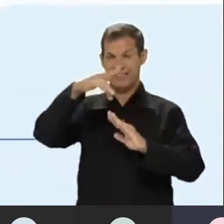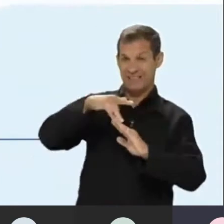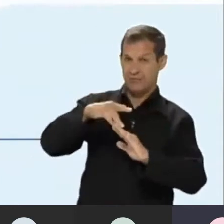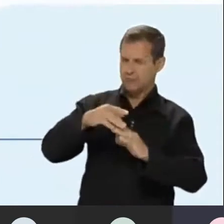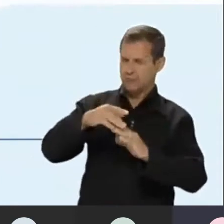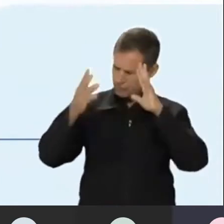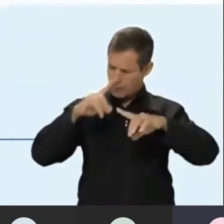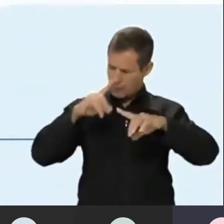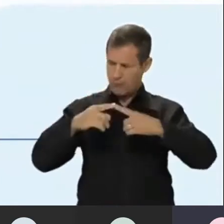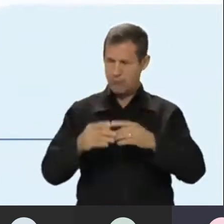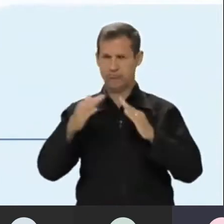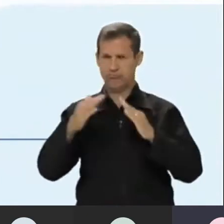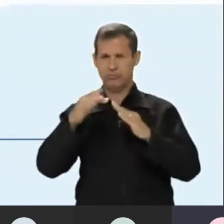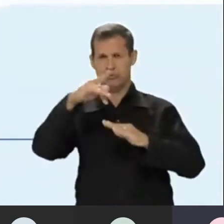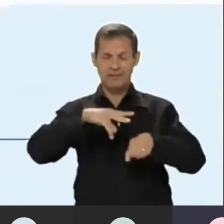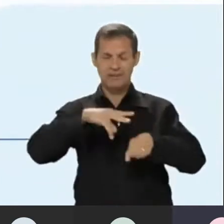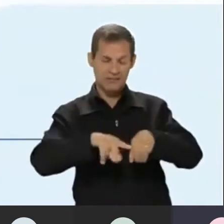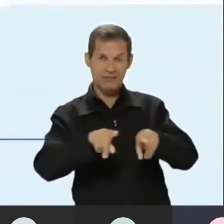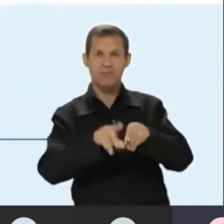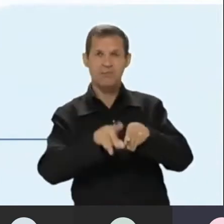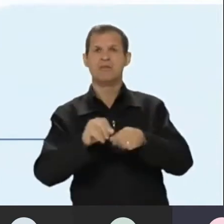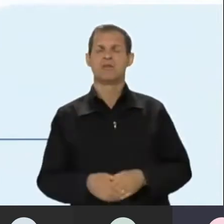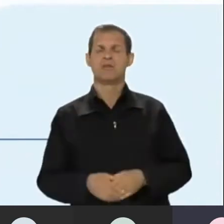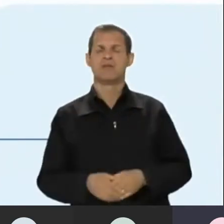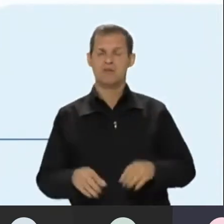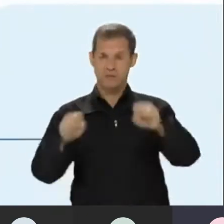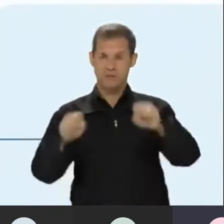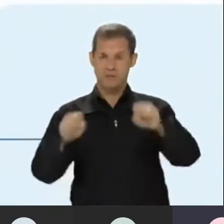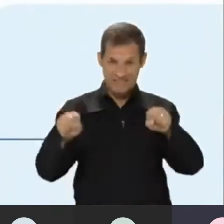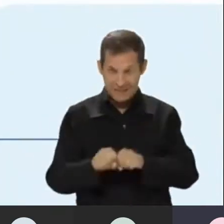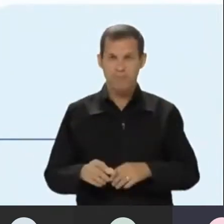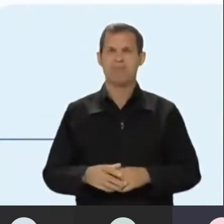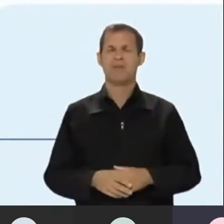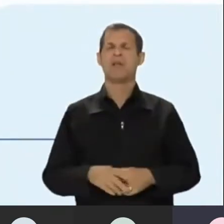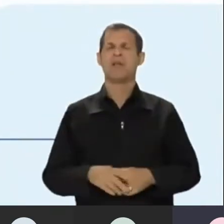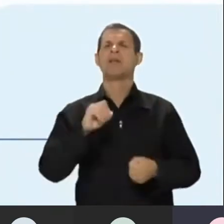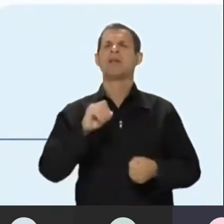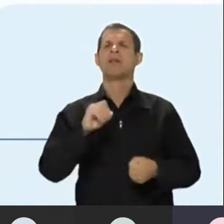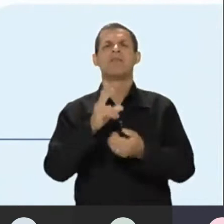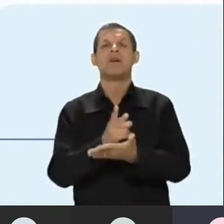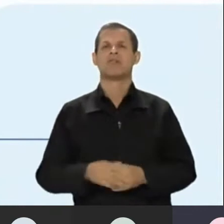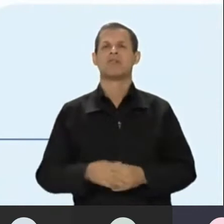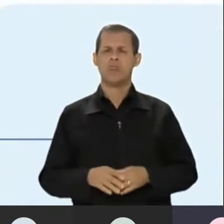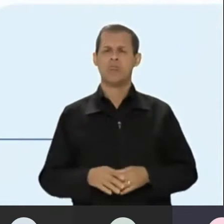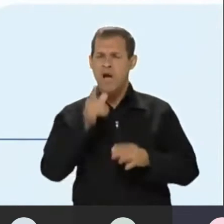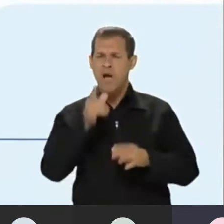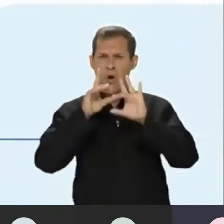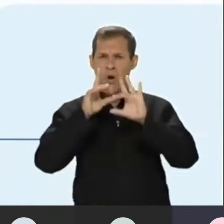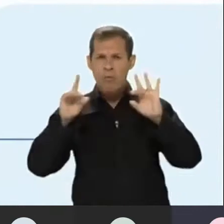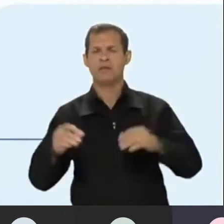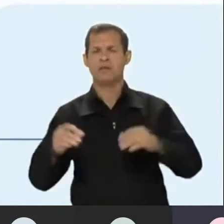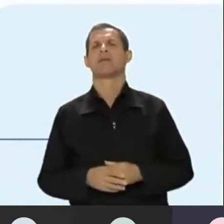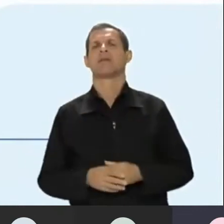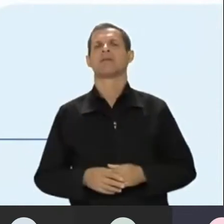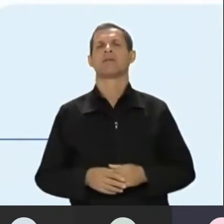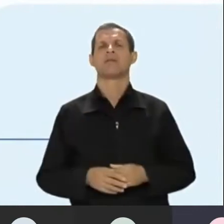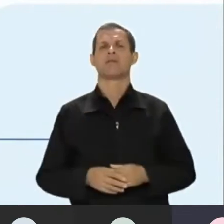gente não estiver pensando no telhado verde, a gente pode fazer esse sistema que vai promover essa umidade